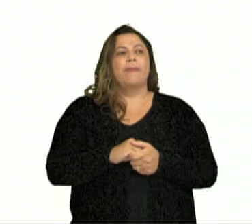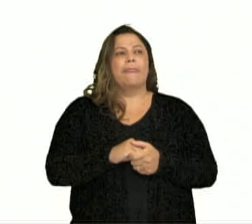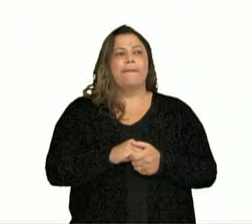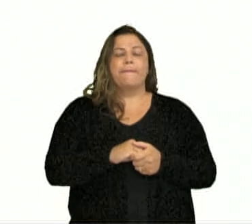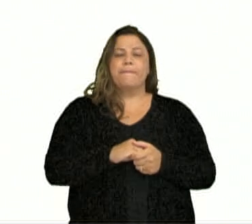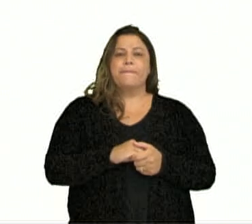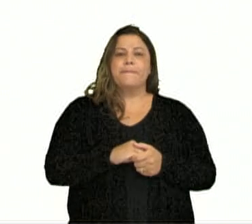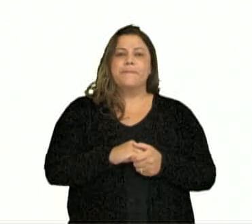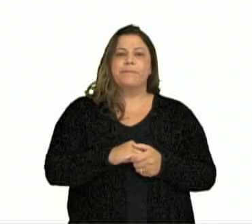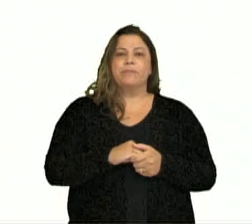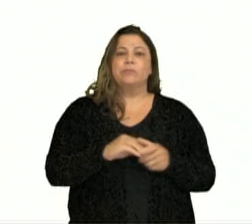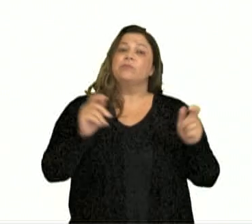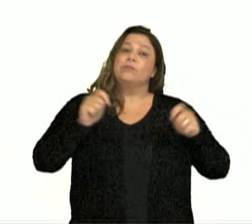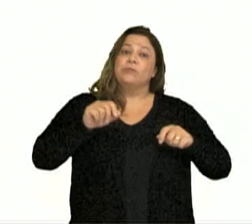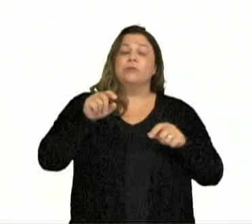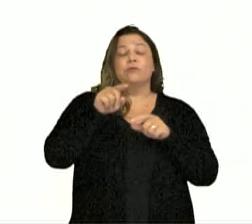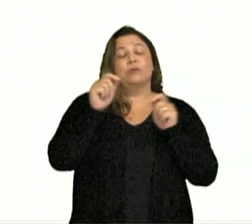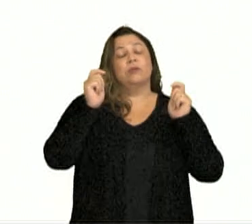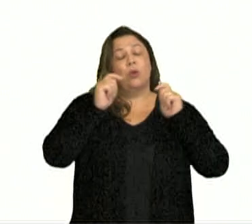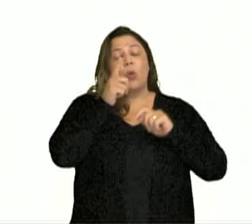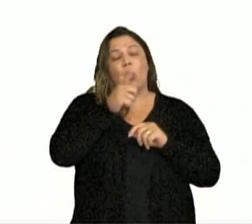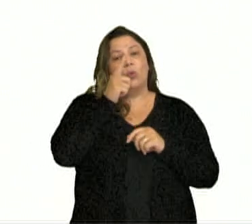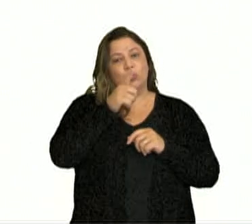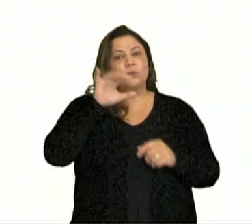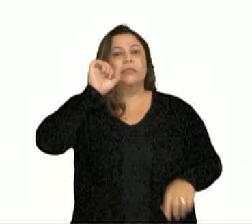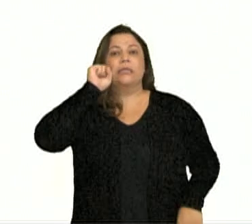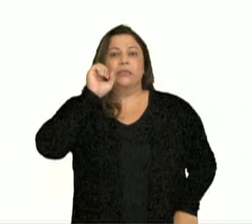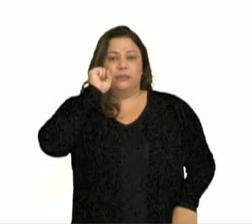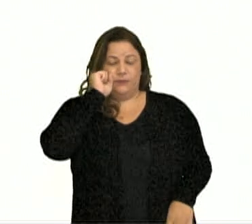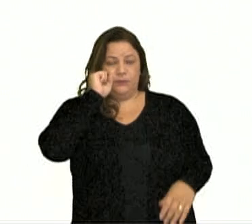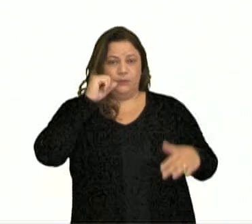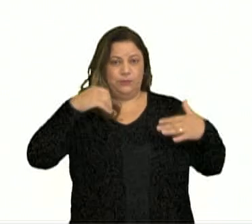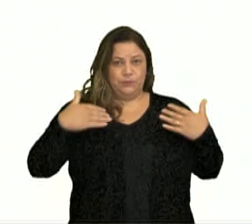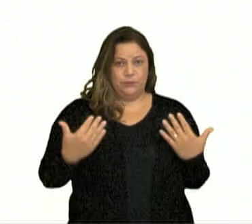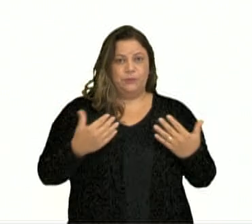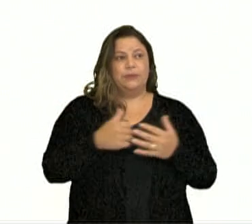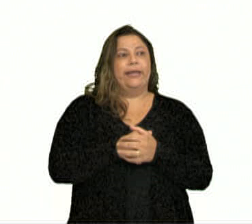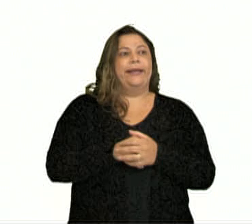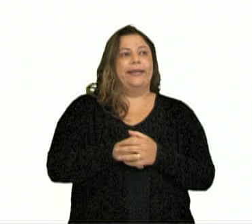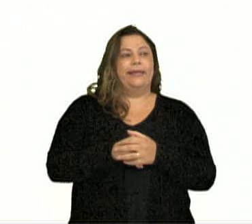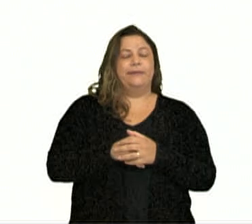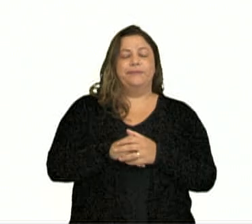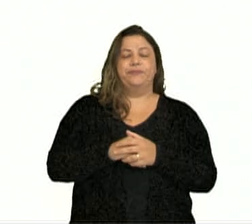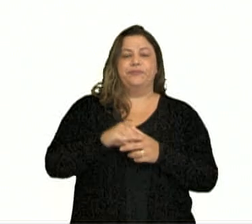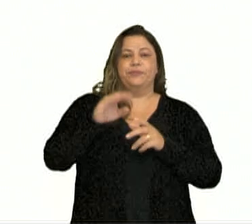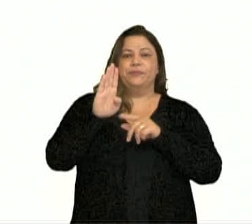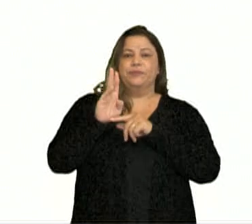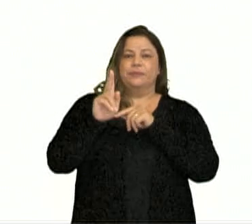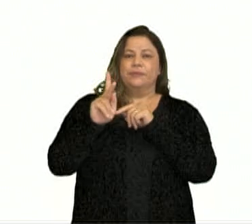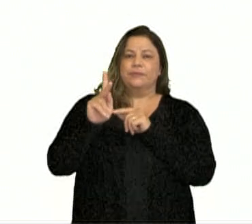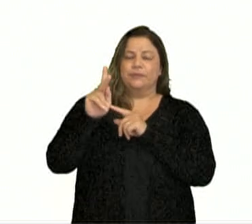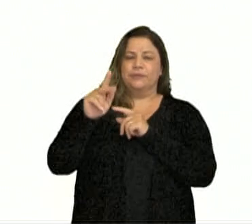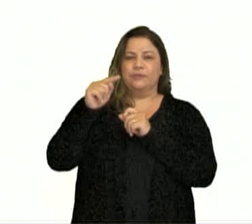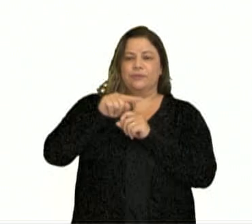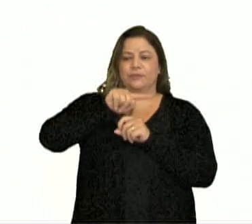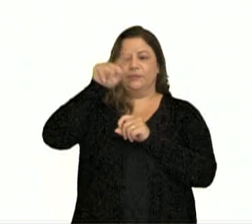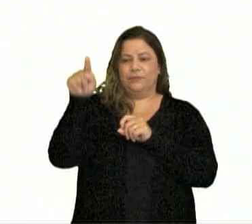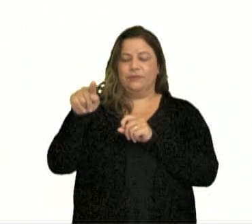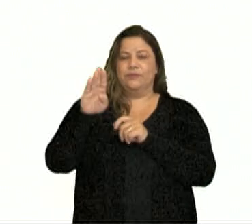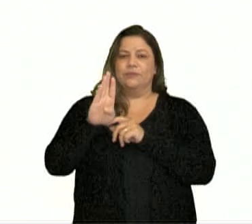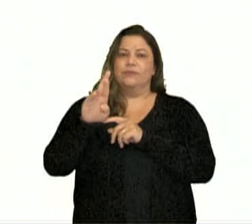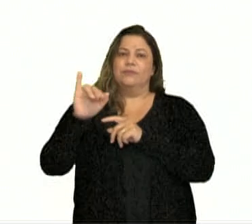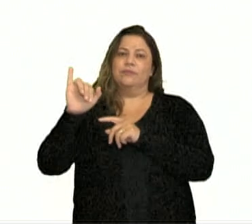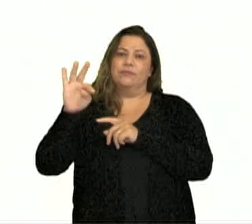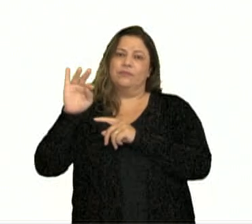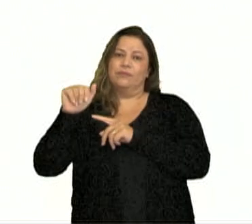do microfone. Você vai ouvir. O K é do Reino Unido, então é o inglês britânico. US, inglês